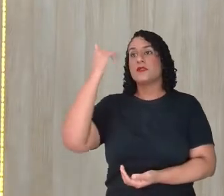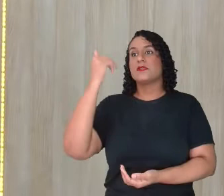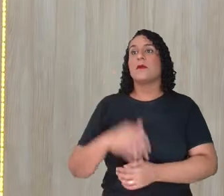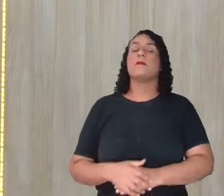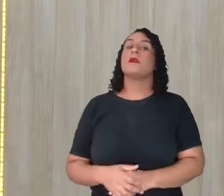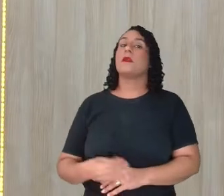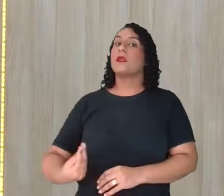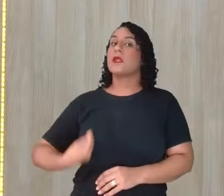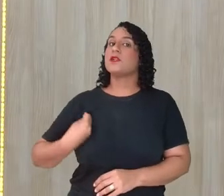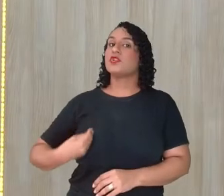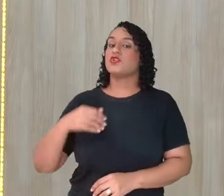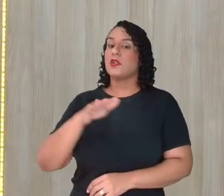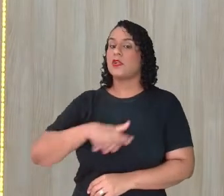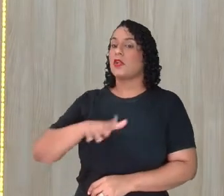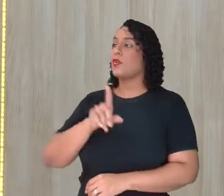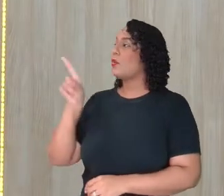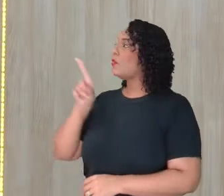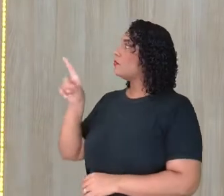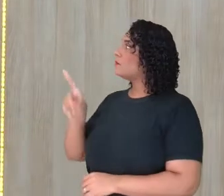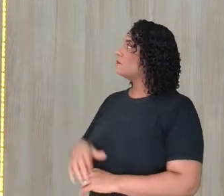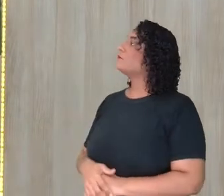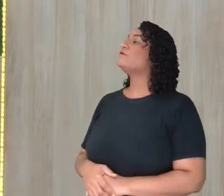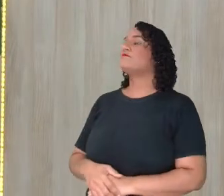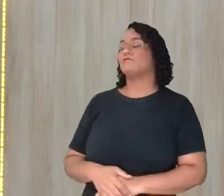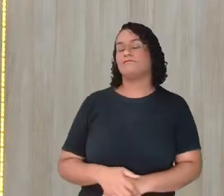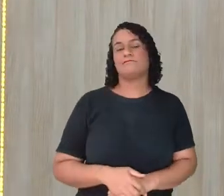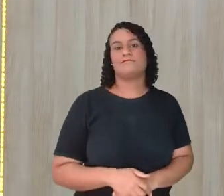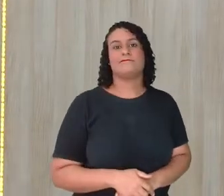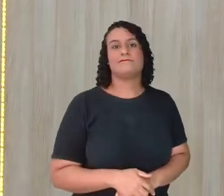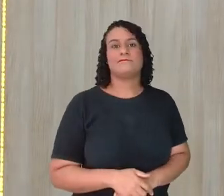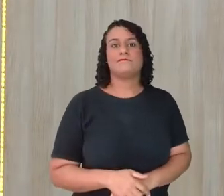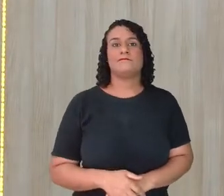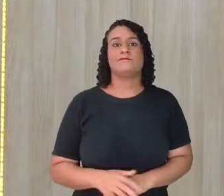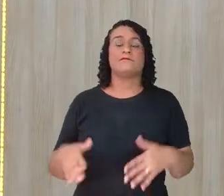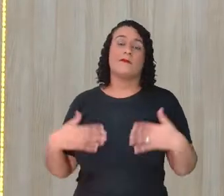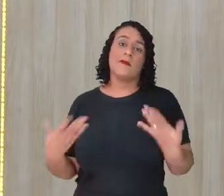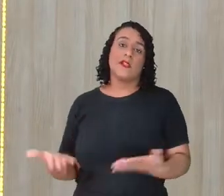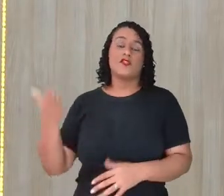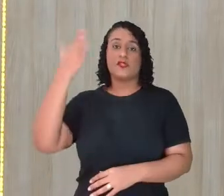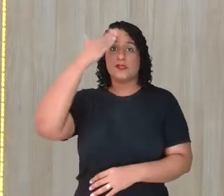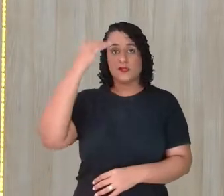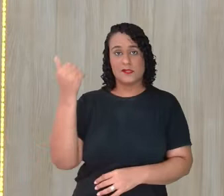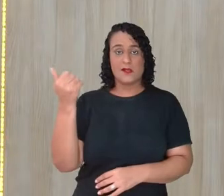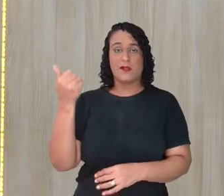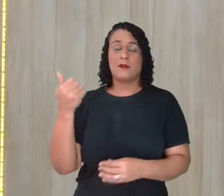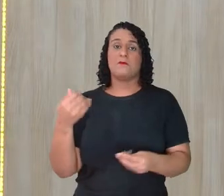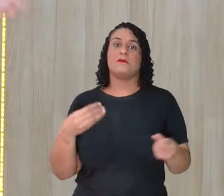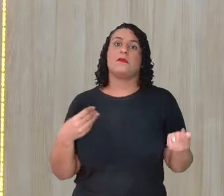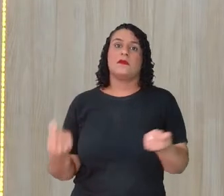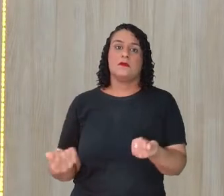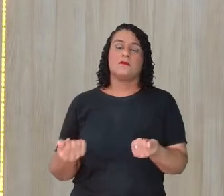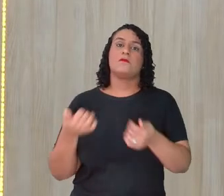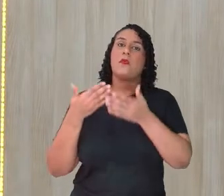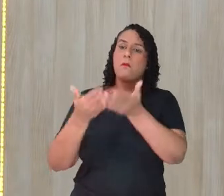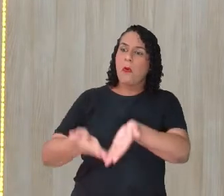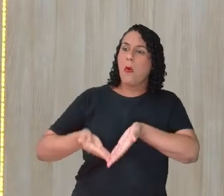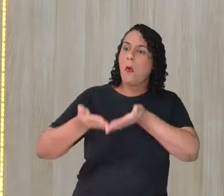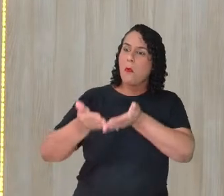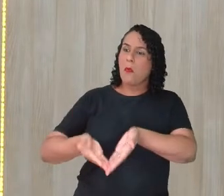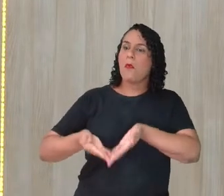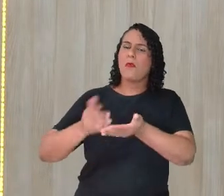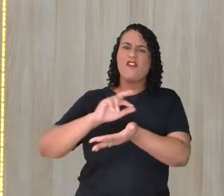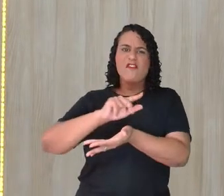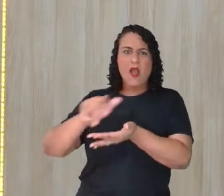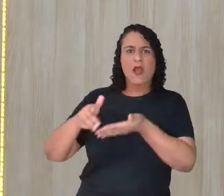existência aqui desse território, né? Ao menos é o que se diz, né? Embora a gente saiba que por expedições anteriores,